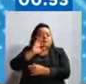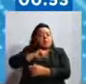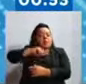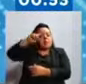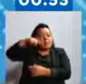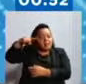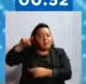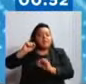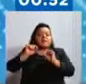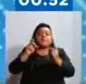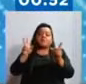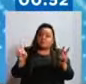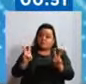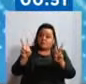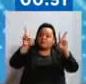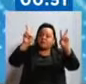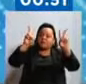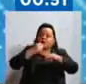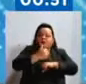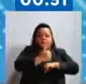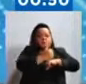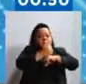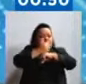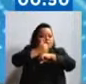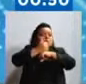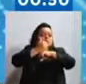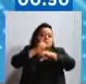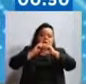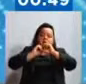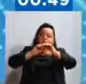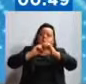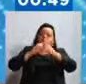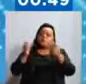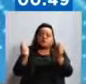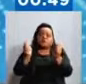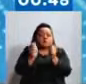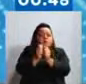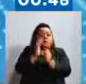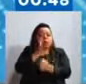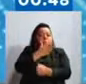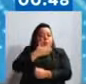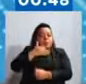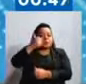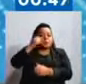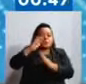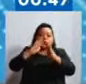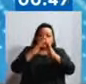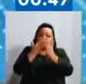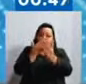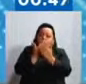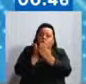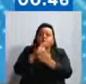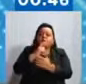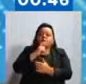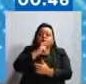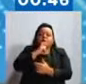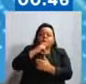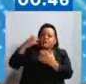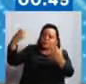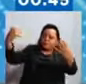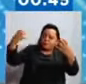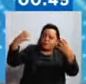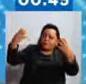profissionais da educação. Junto a isso, fazer as melhorias nas escolas, dar as condições, ar-condicionado nas escolas,